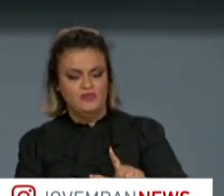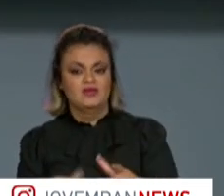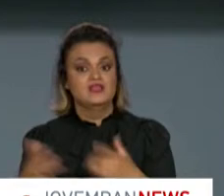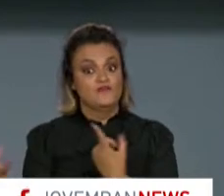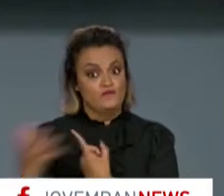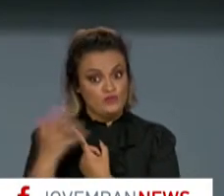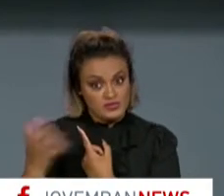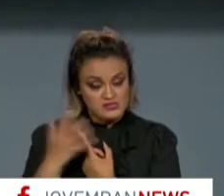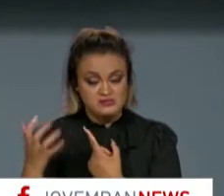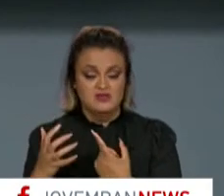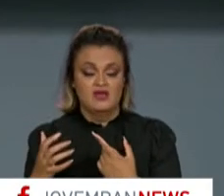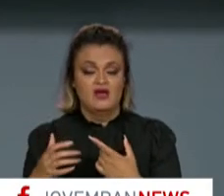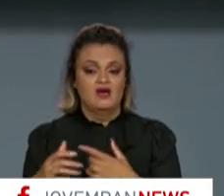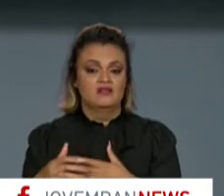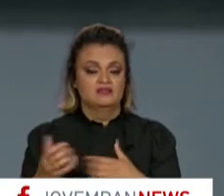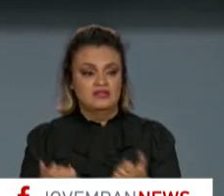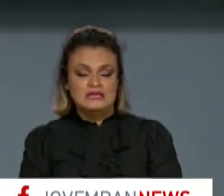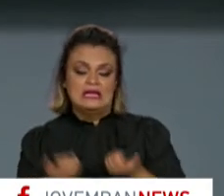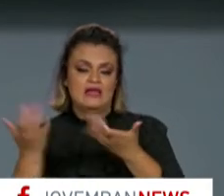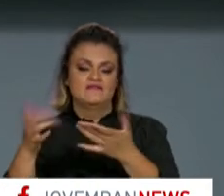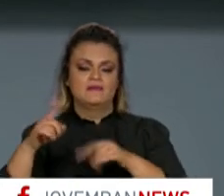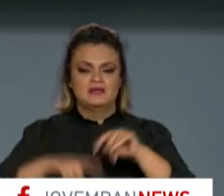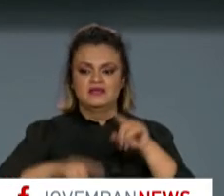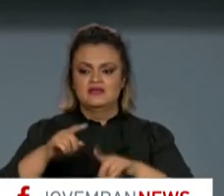né, no transporte intermunicipal,